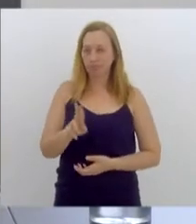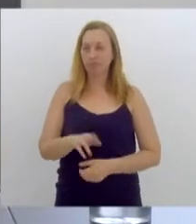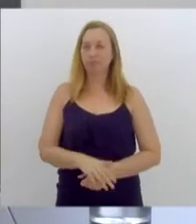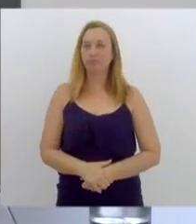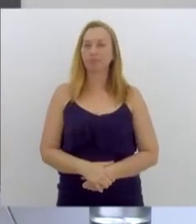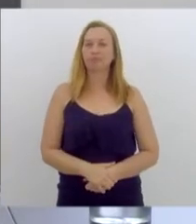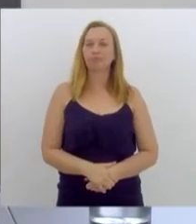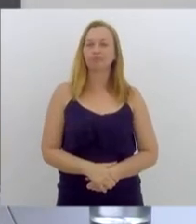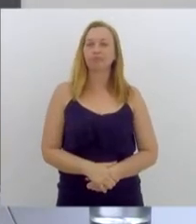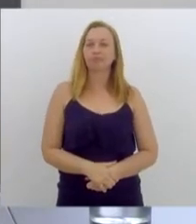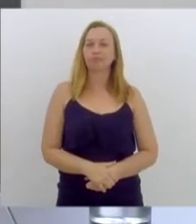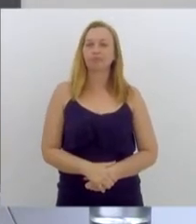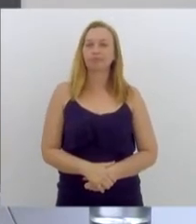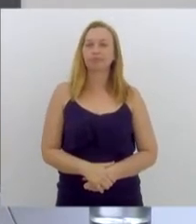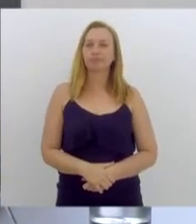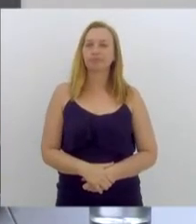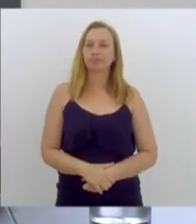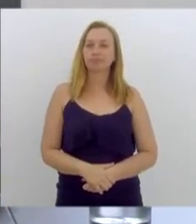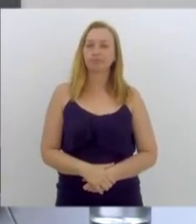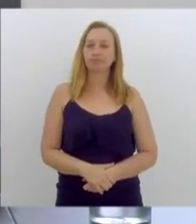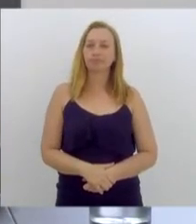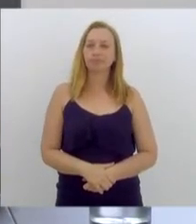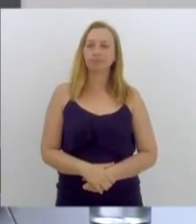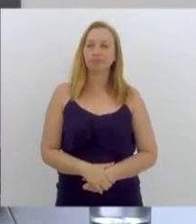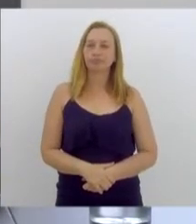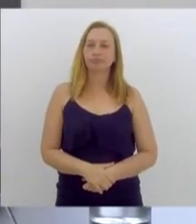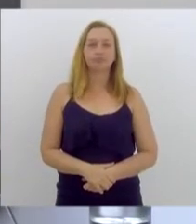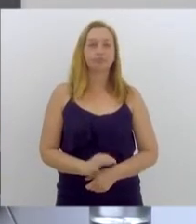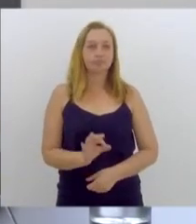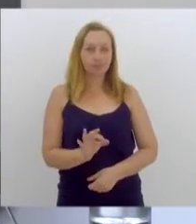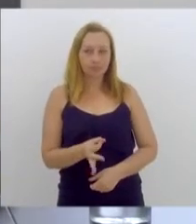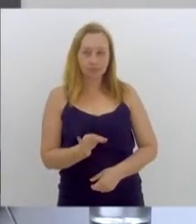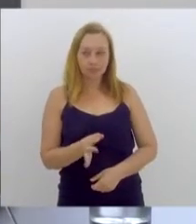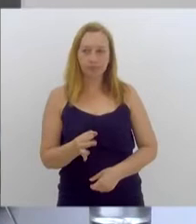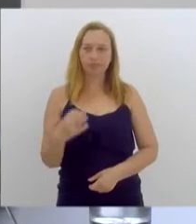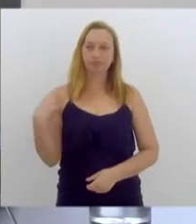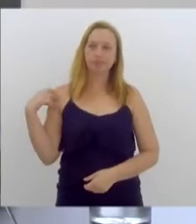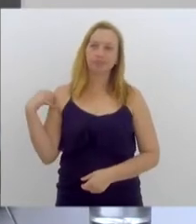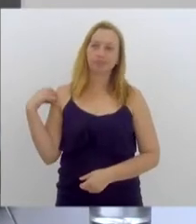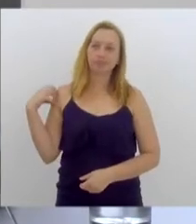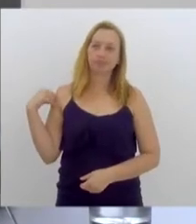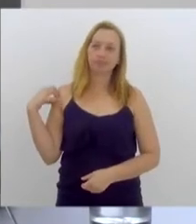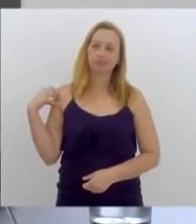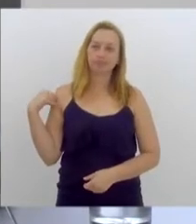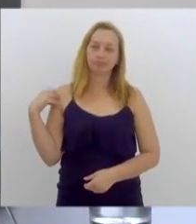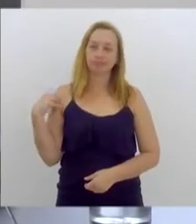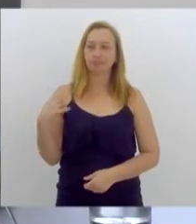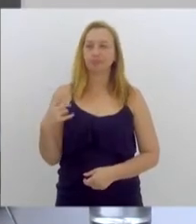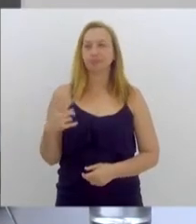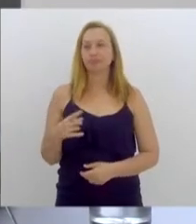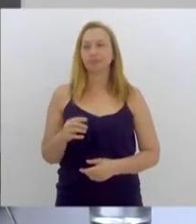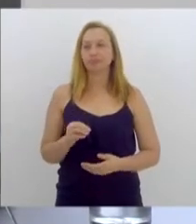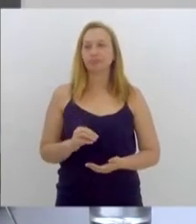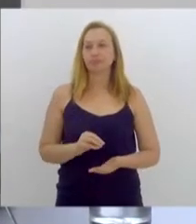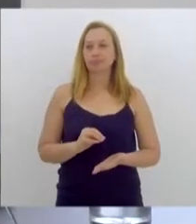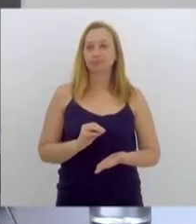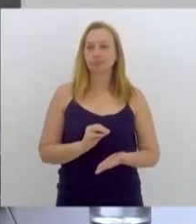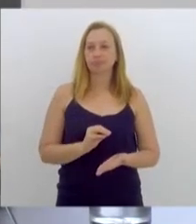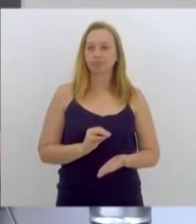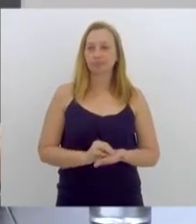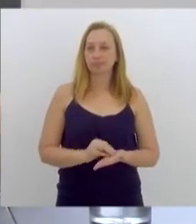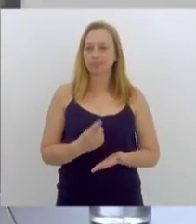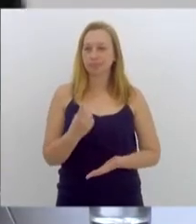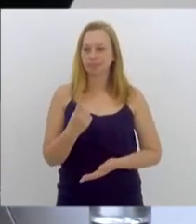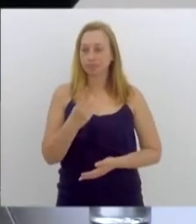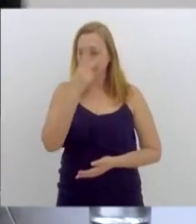bom e eventualmente eu não citei alguém que esteja